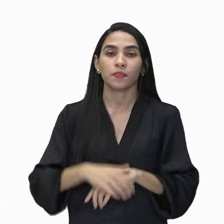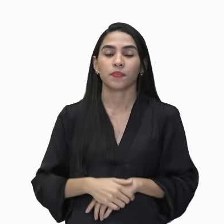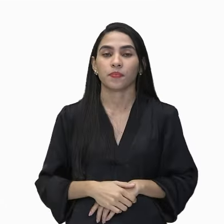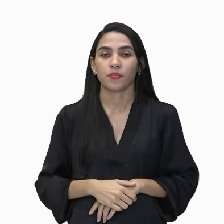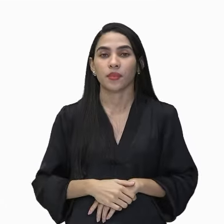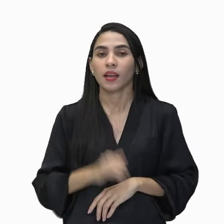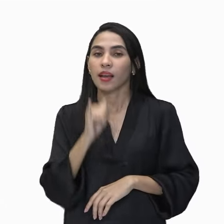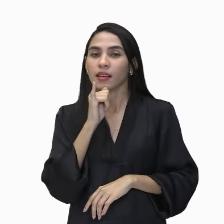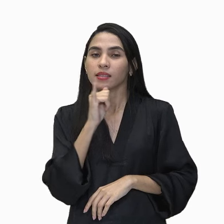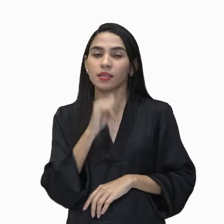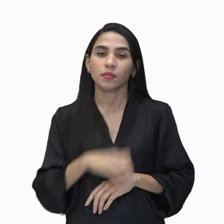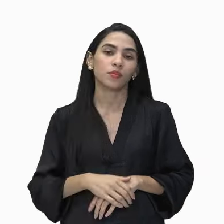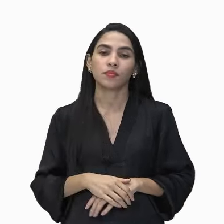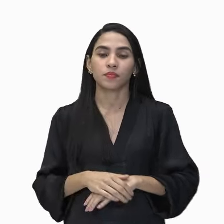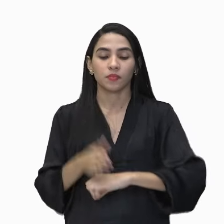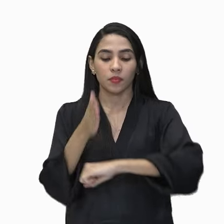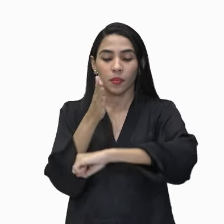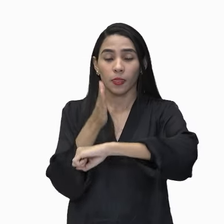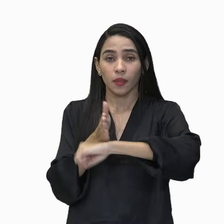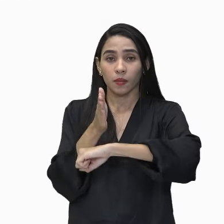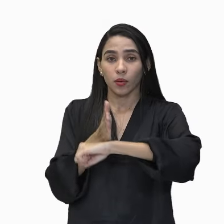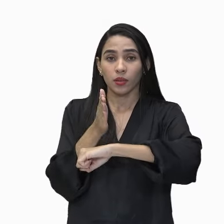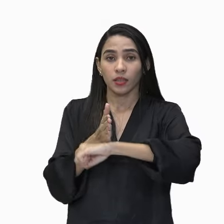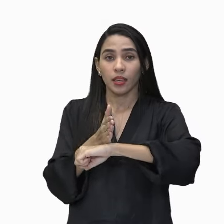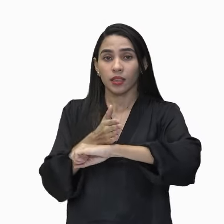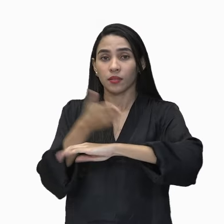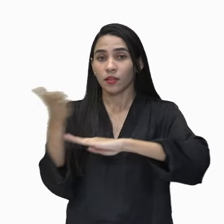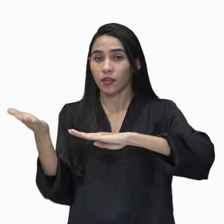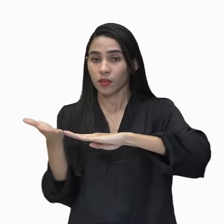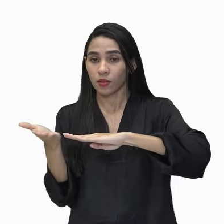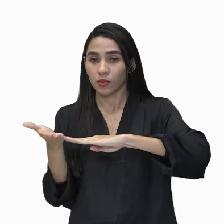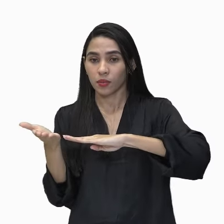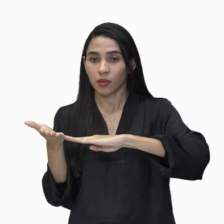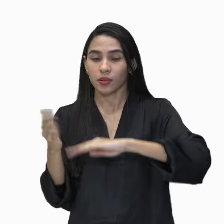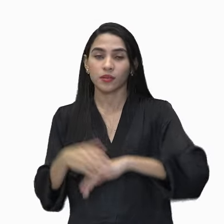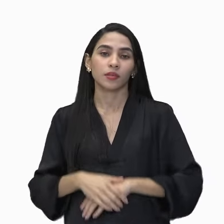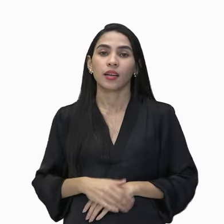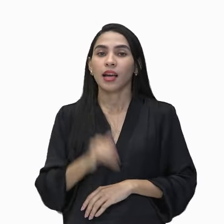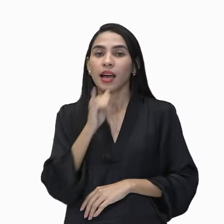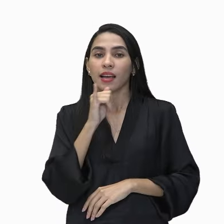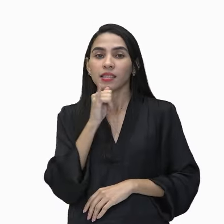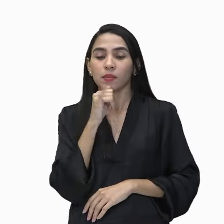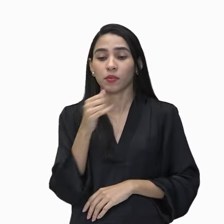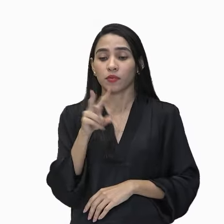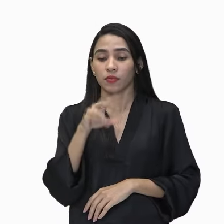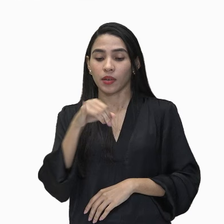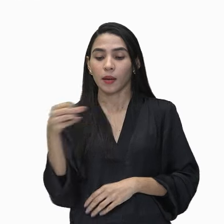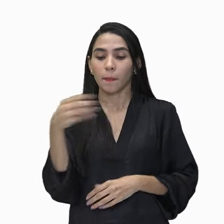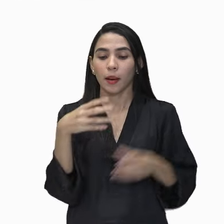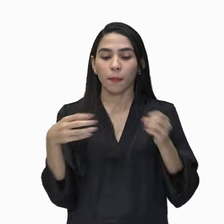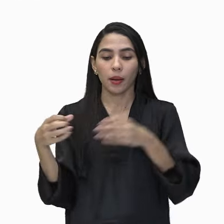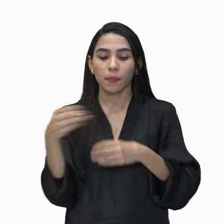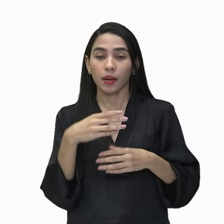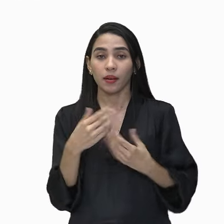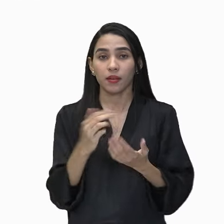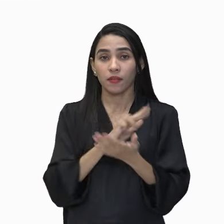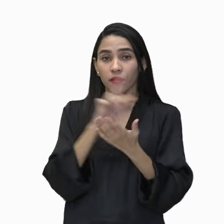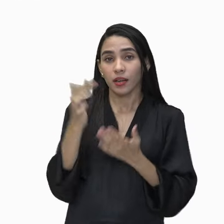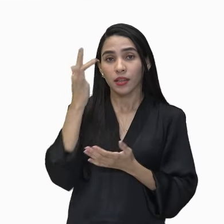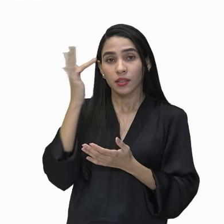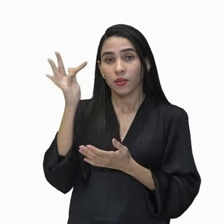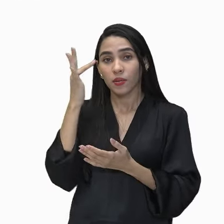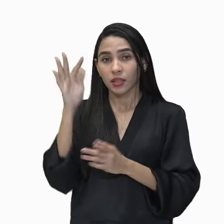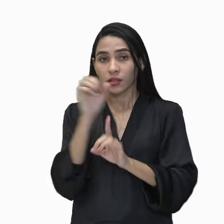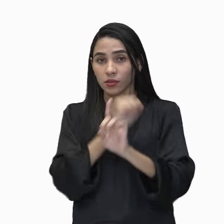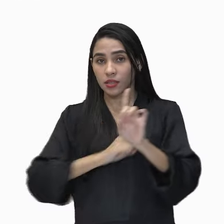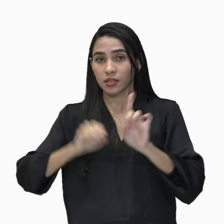aquela passagem ali do moderno para o contemporâneo, tá? Vão surgir aí algumas teorias da socialização